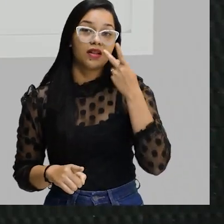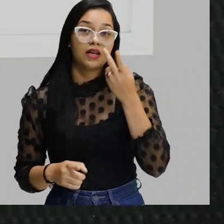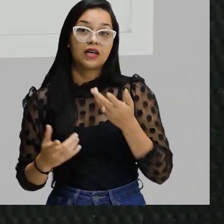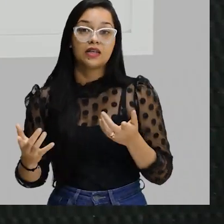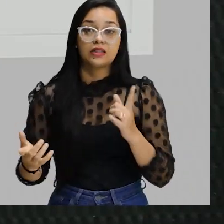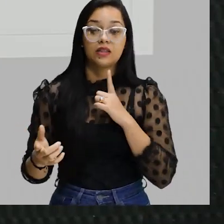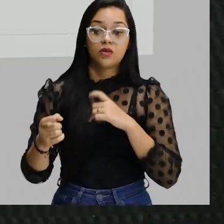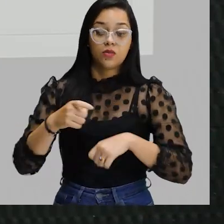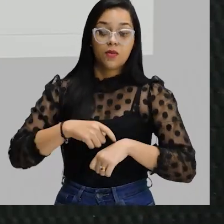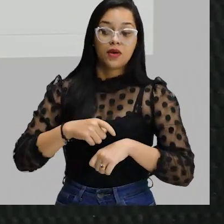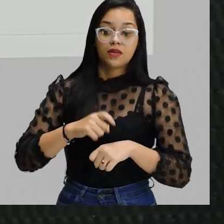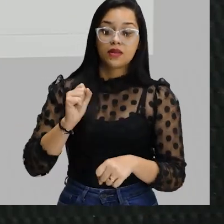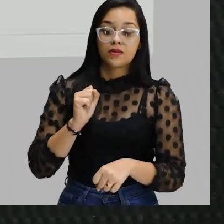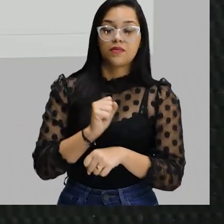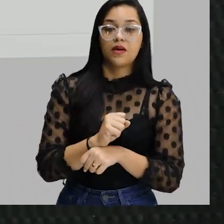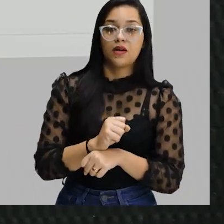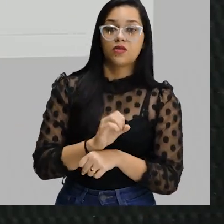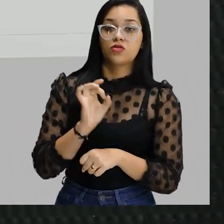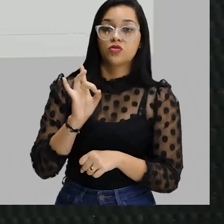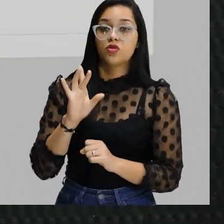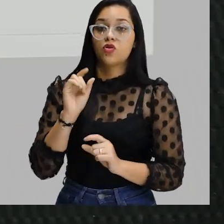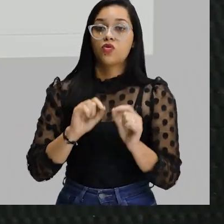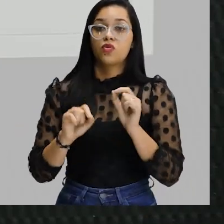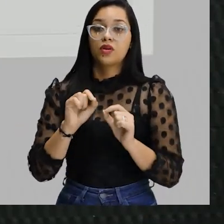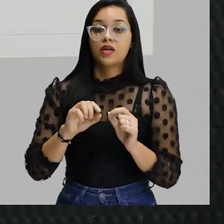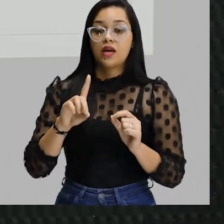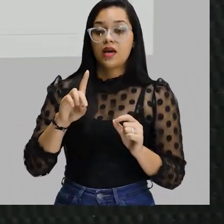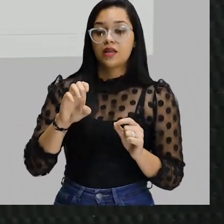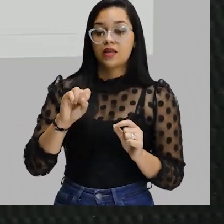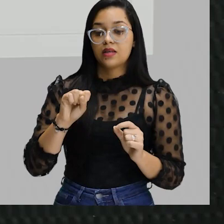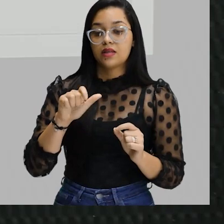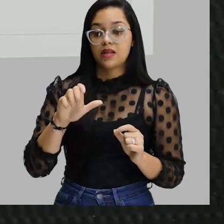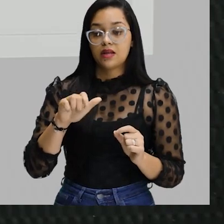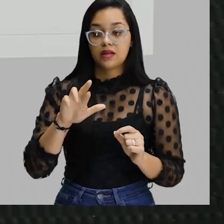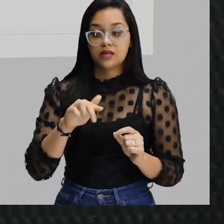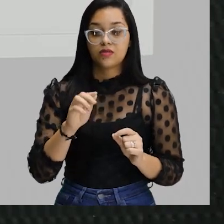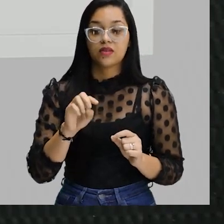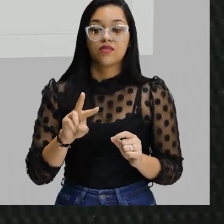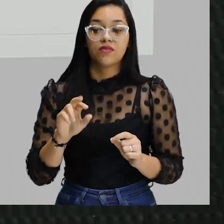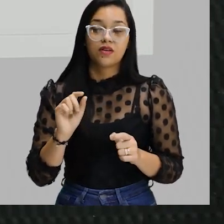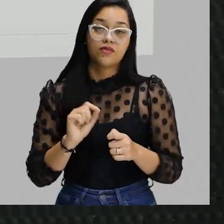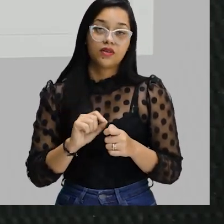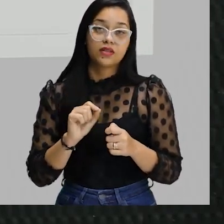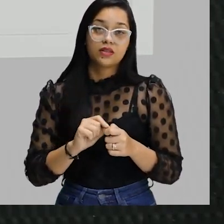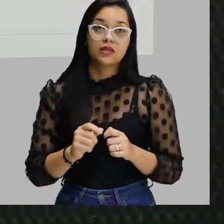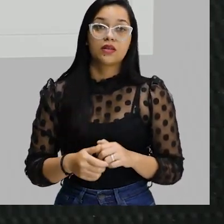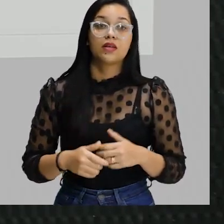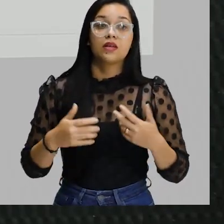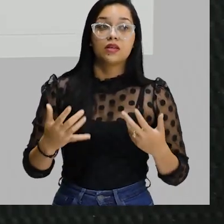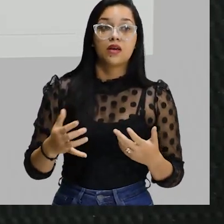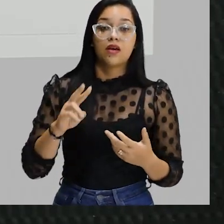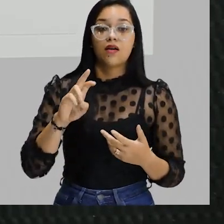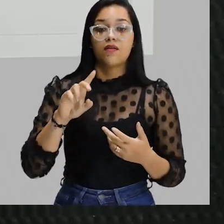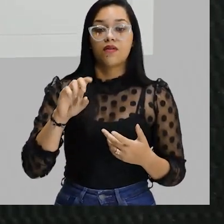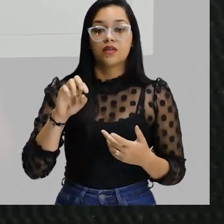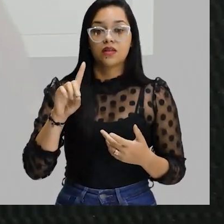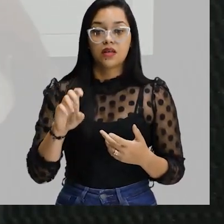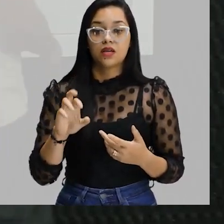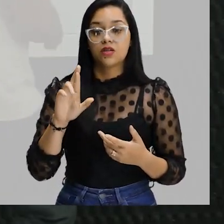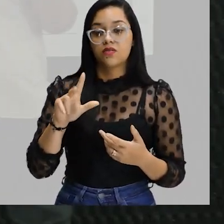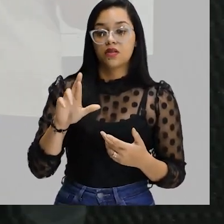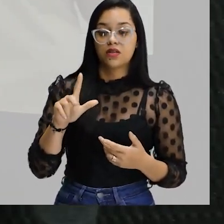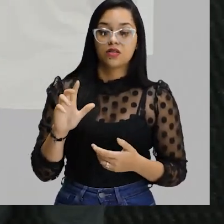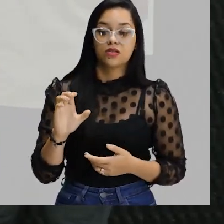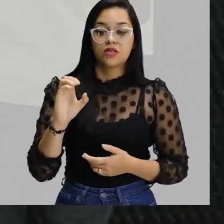o momento que ele para. Vamos ver apenas a desaceleração que ele vai fazer, né? Então ele tem uma velocidade v diferente de